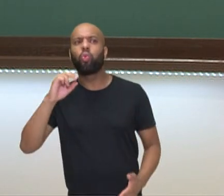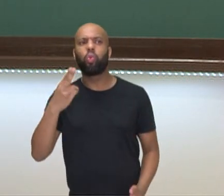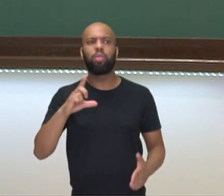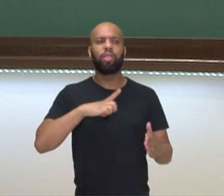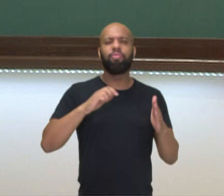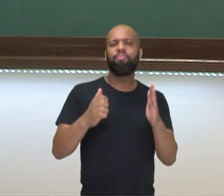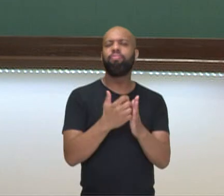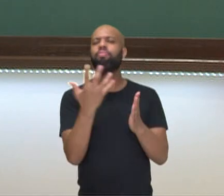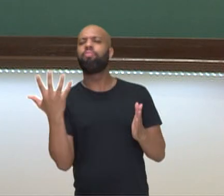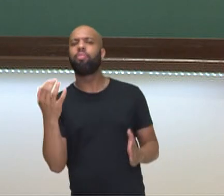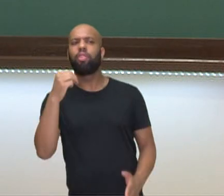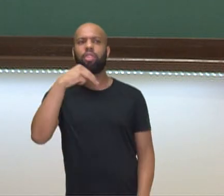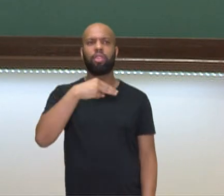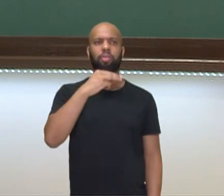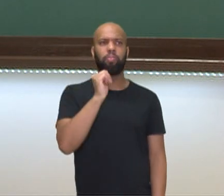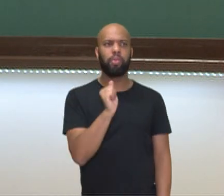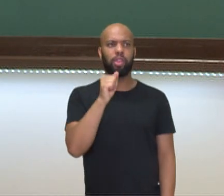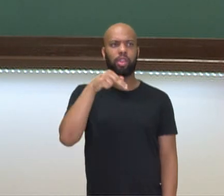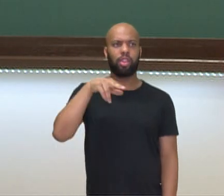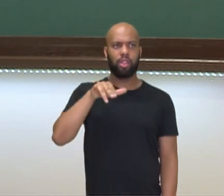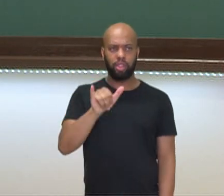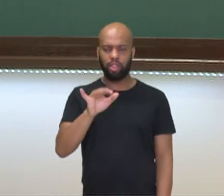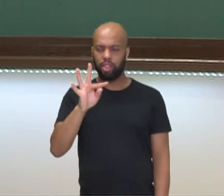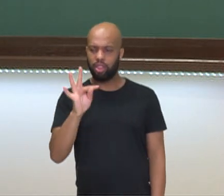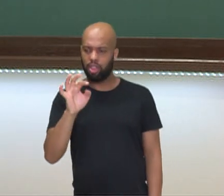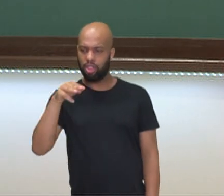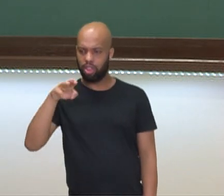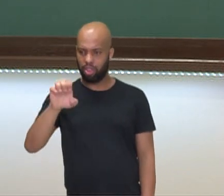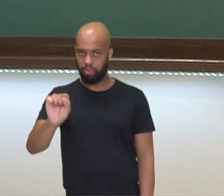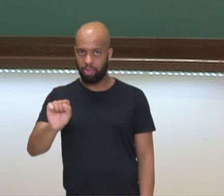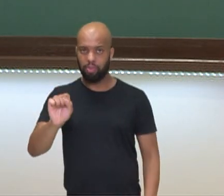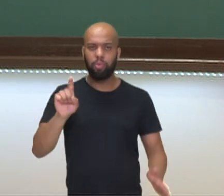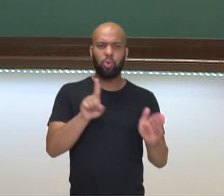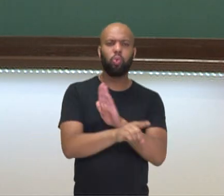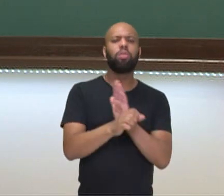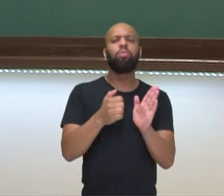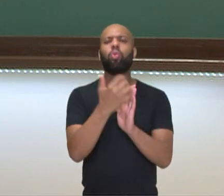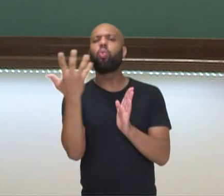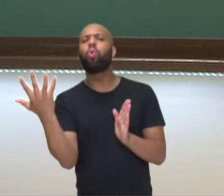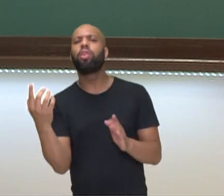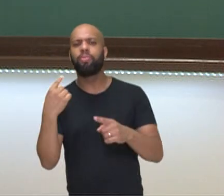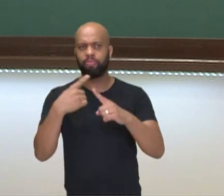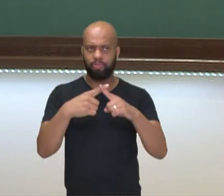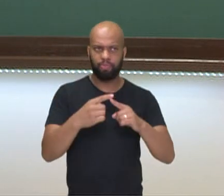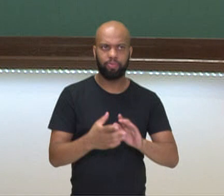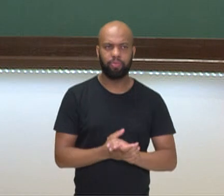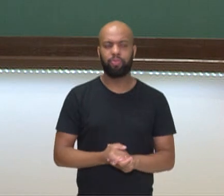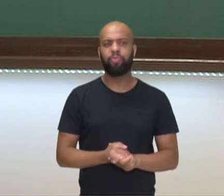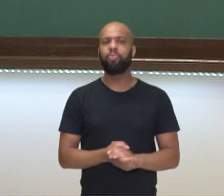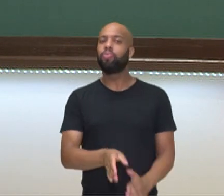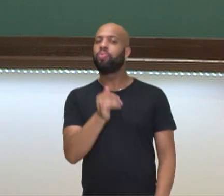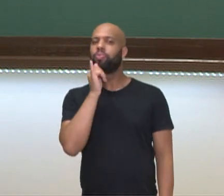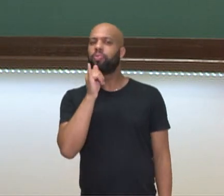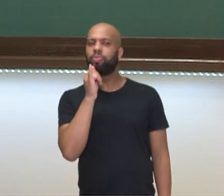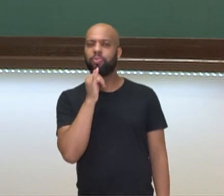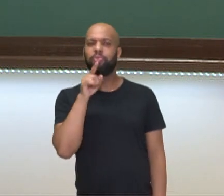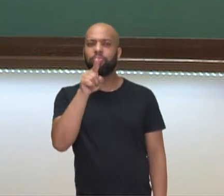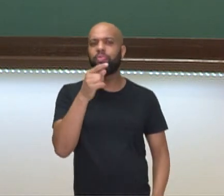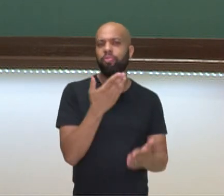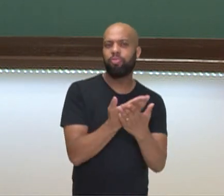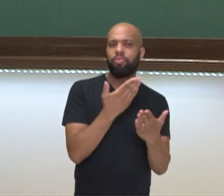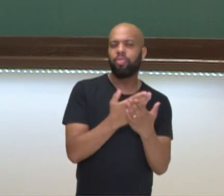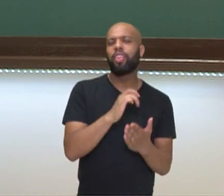exemplo, how often do you study English at school? Com que frequência você estuda inglês